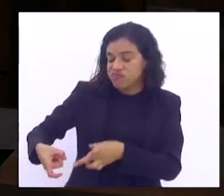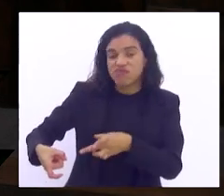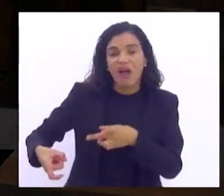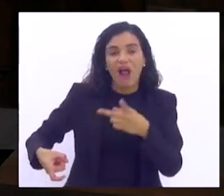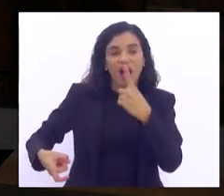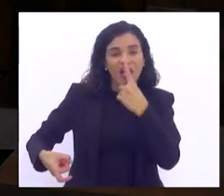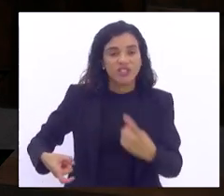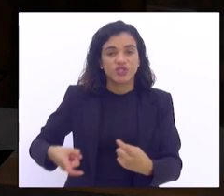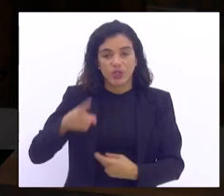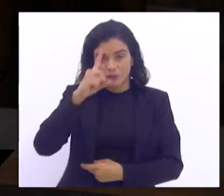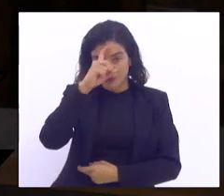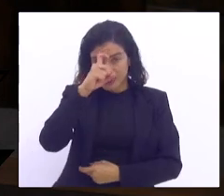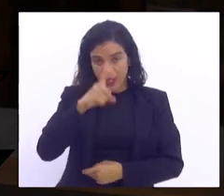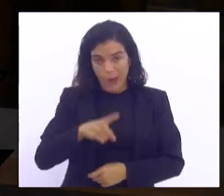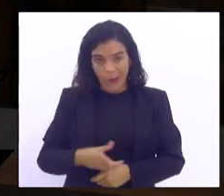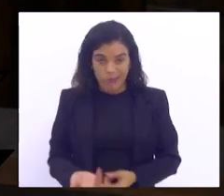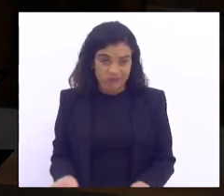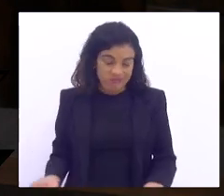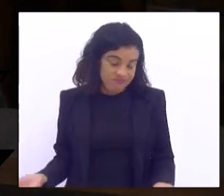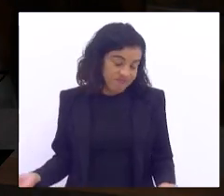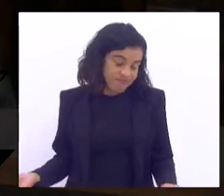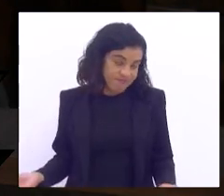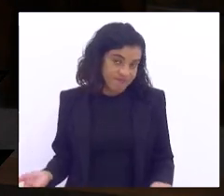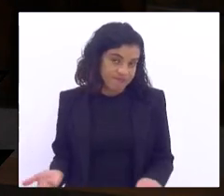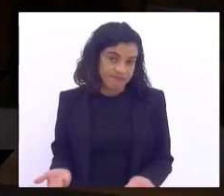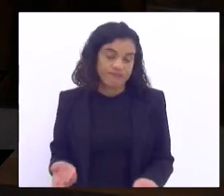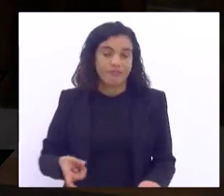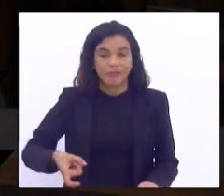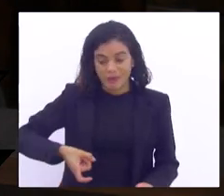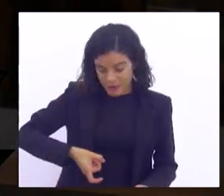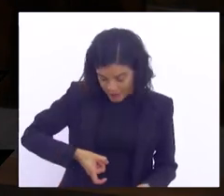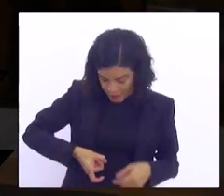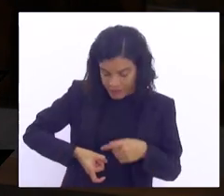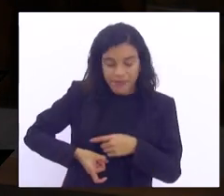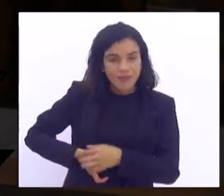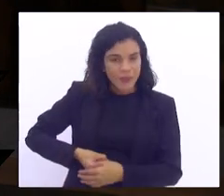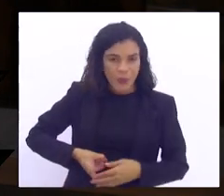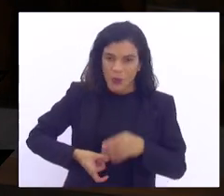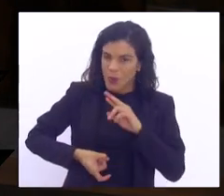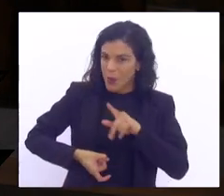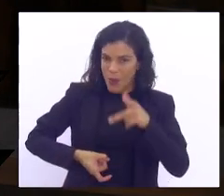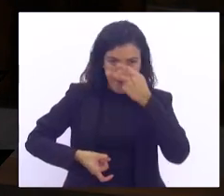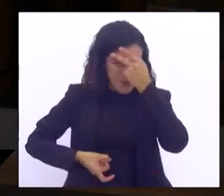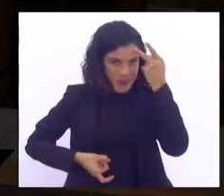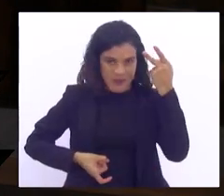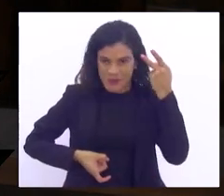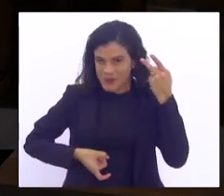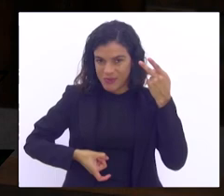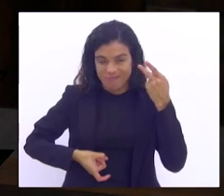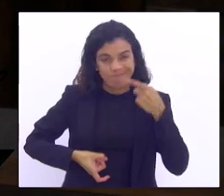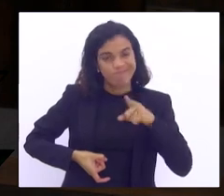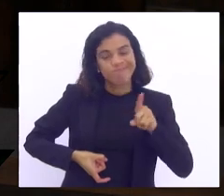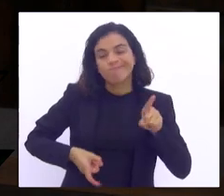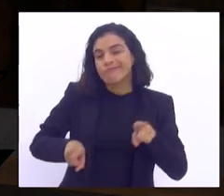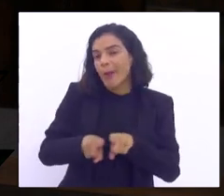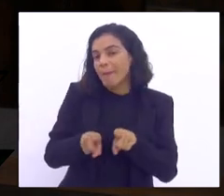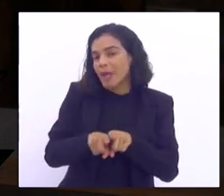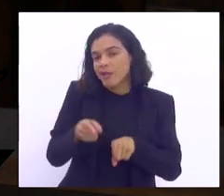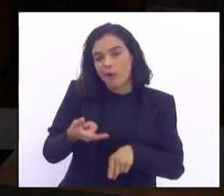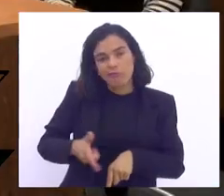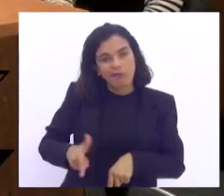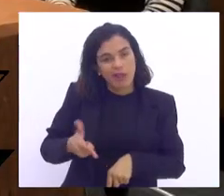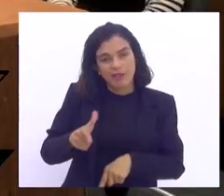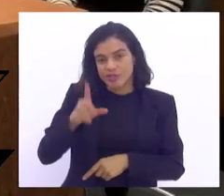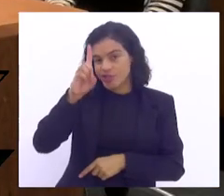realidade. Então, o nascituro não é pessoa e não tem nenhum